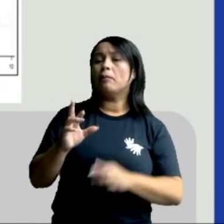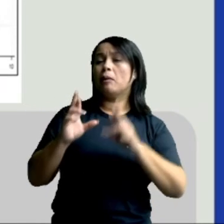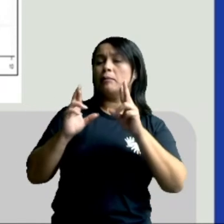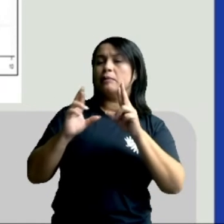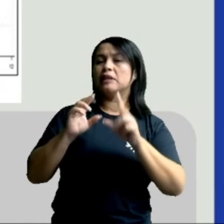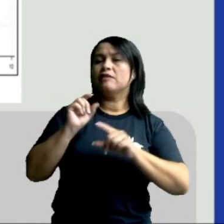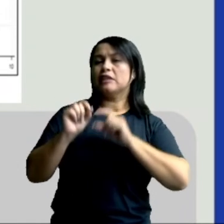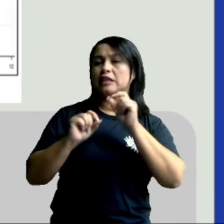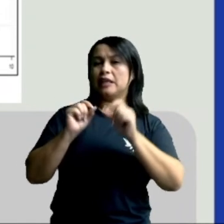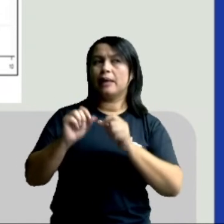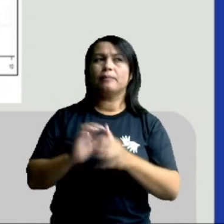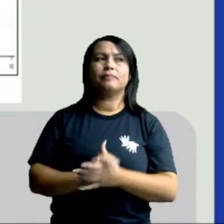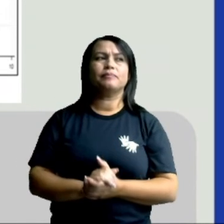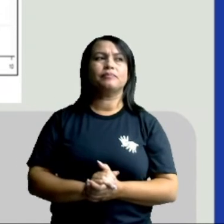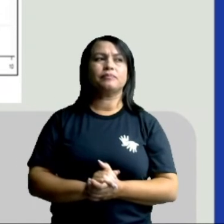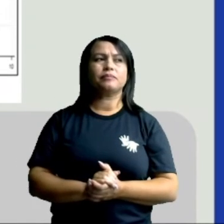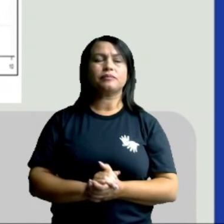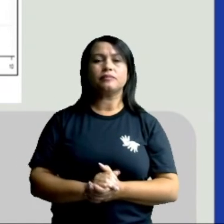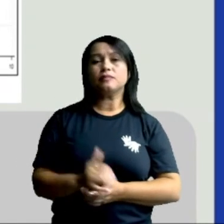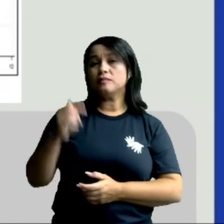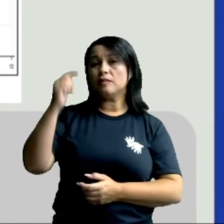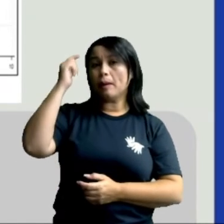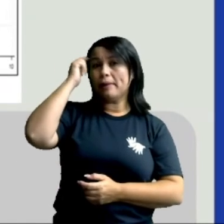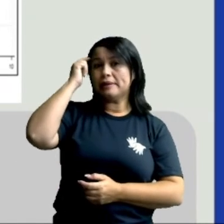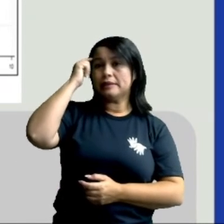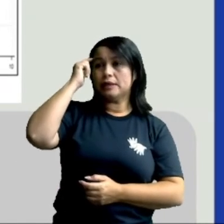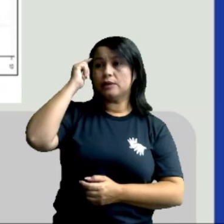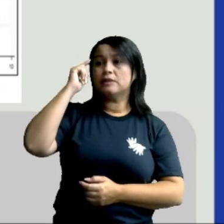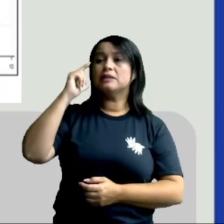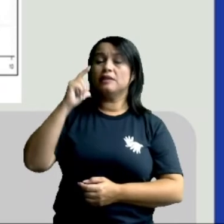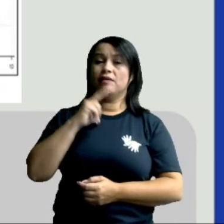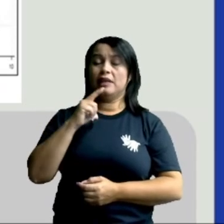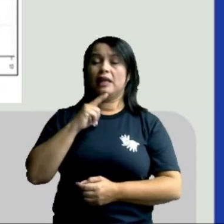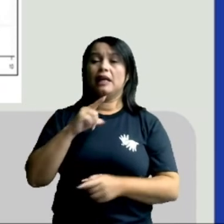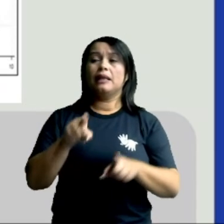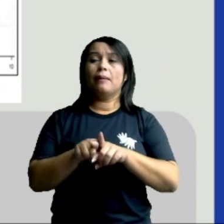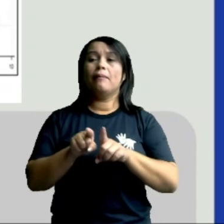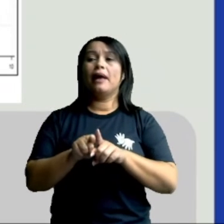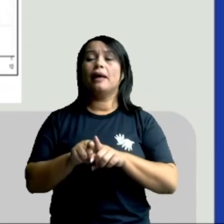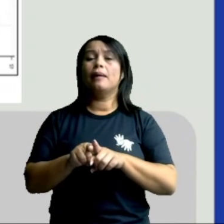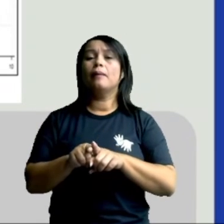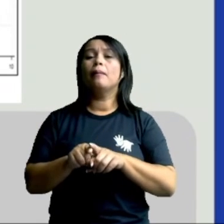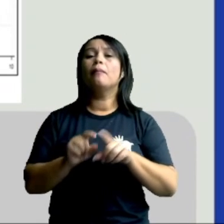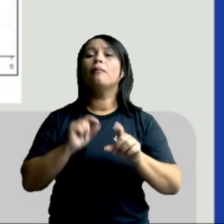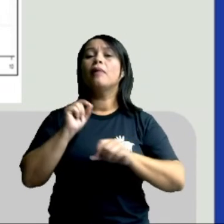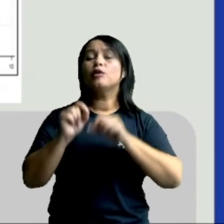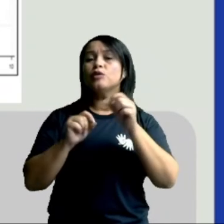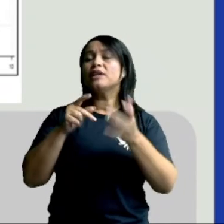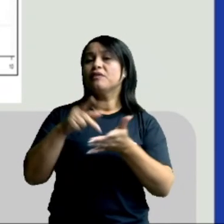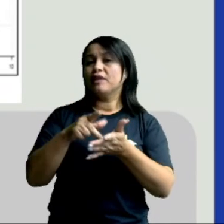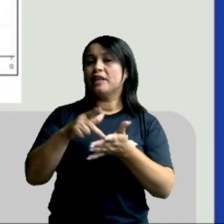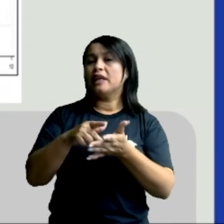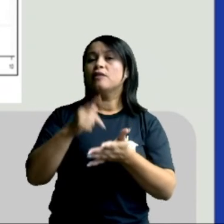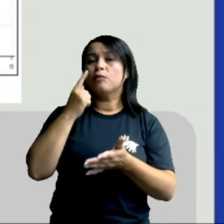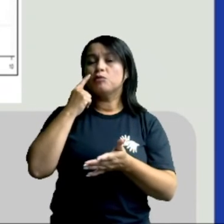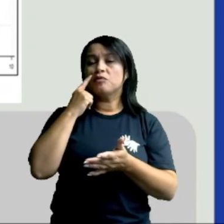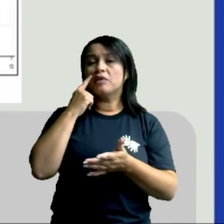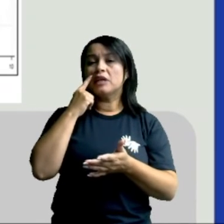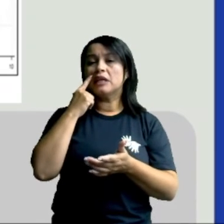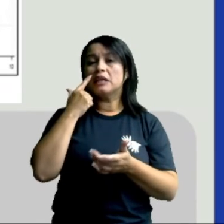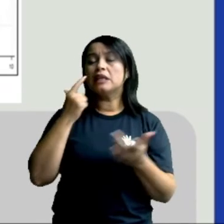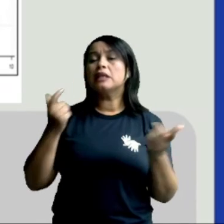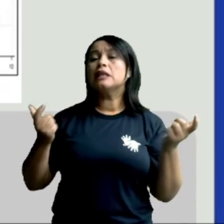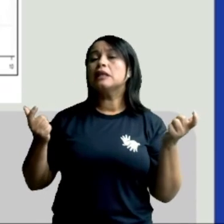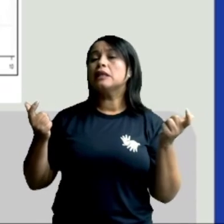perspectiva, né? Ainda é pensando se isso vai acontecer, mas provavelmente a gente realmente vai estar assim. A gente diminuiu